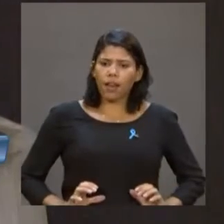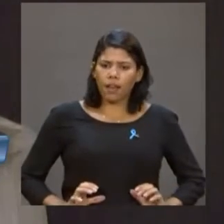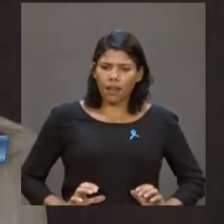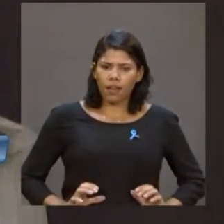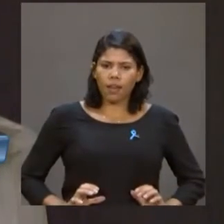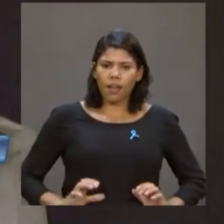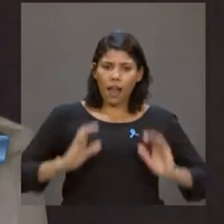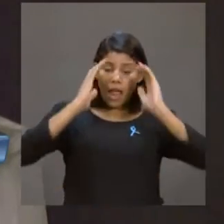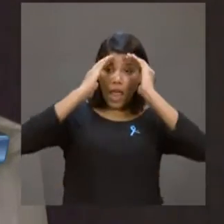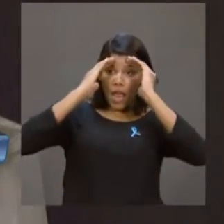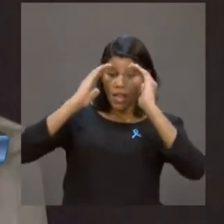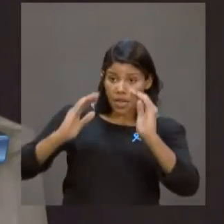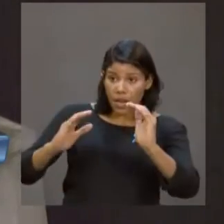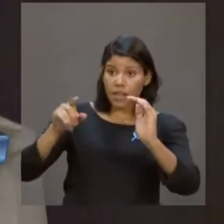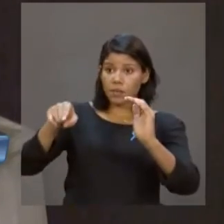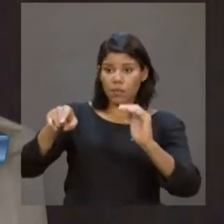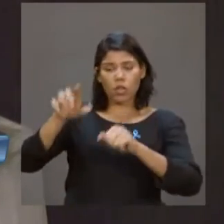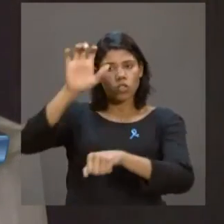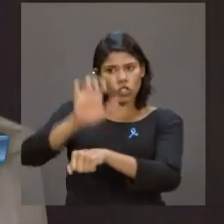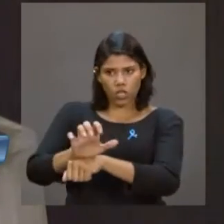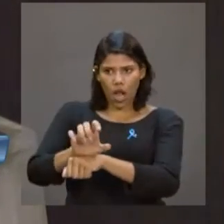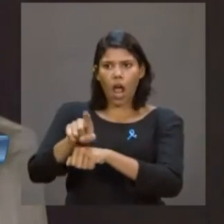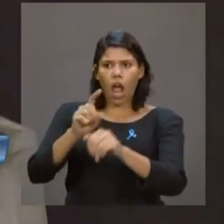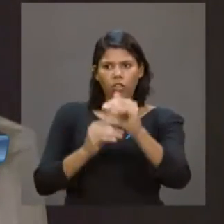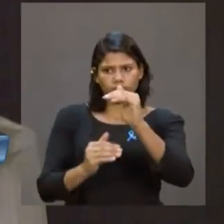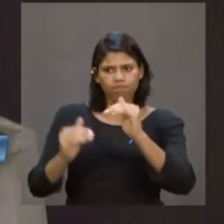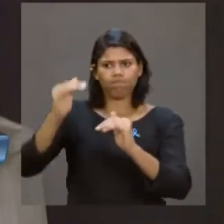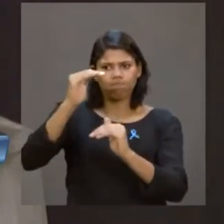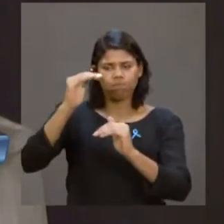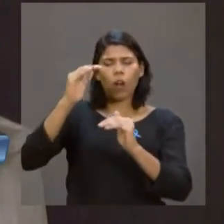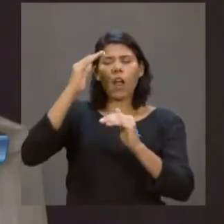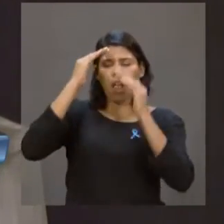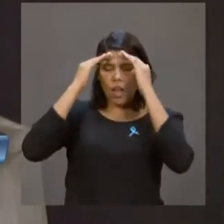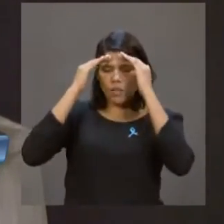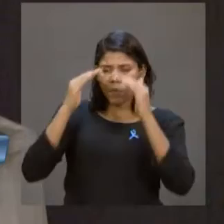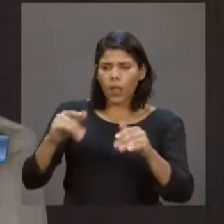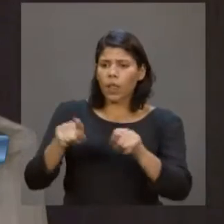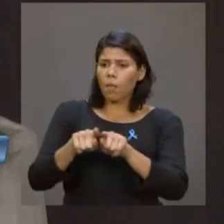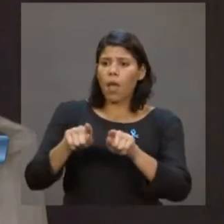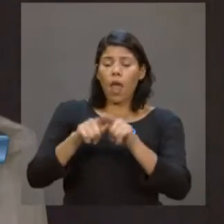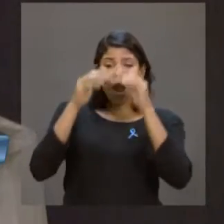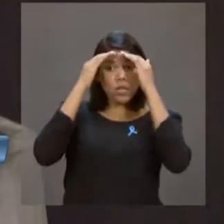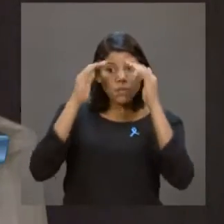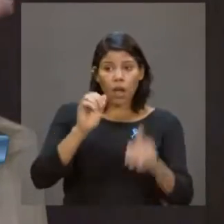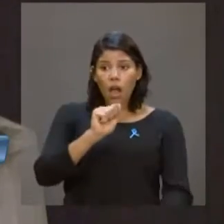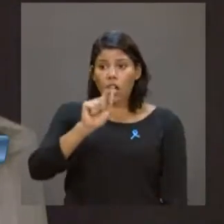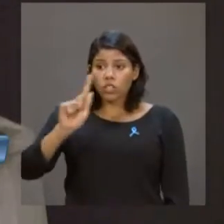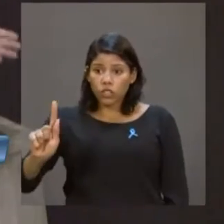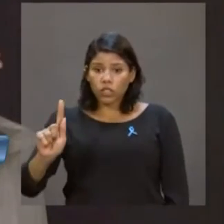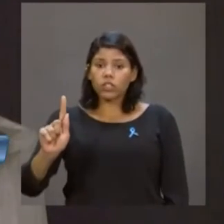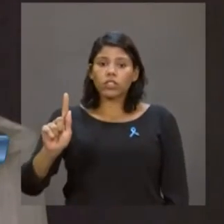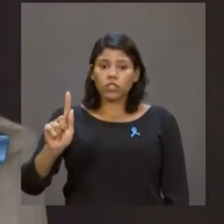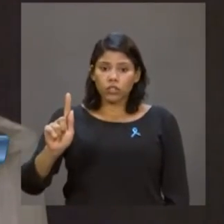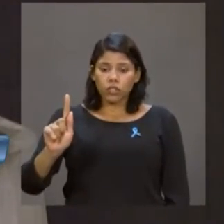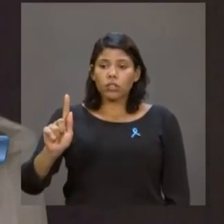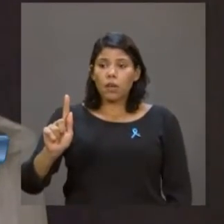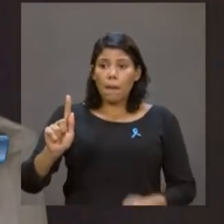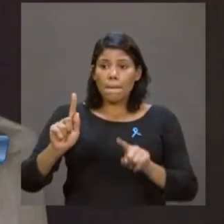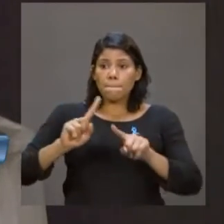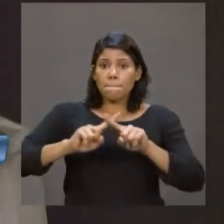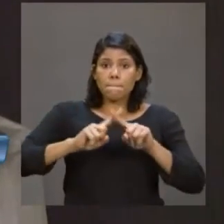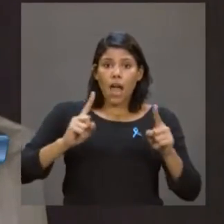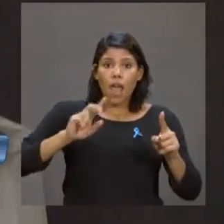respeite a autoridade do Estado e do seu agente penitenciário, da administração penitenciária, mas que não seja confundida com maus-tratos e